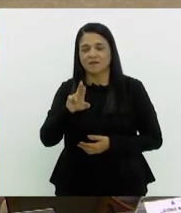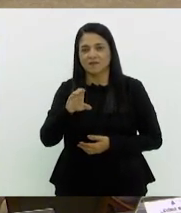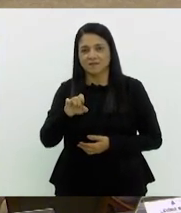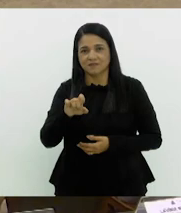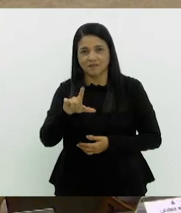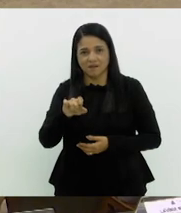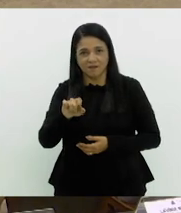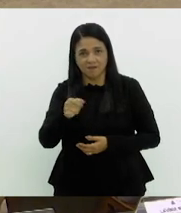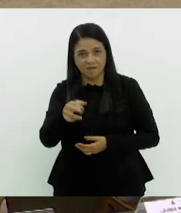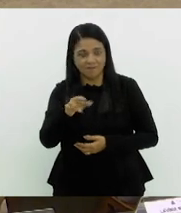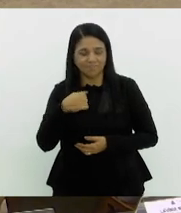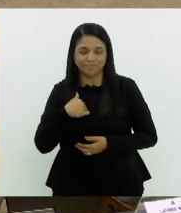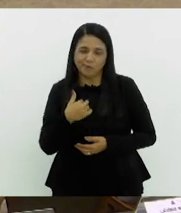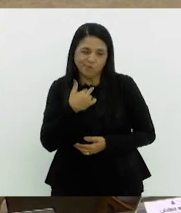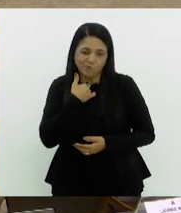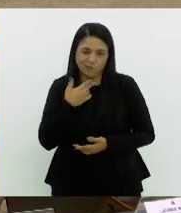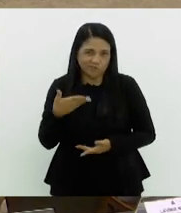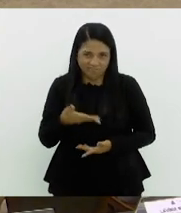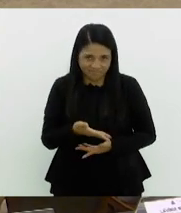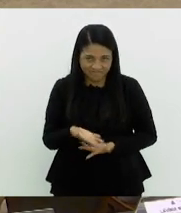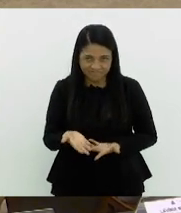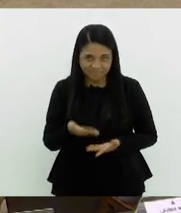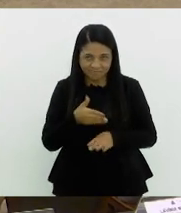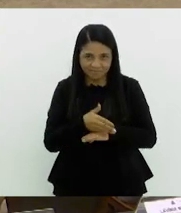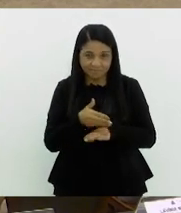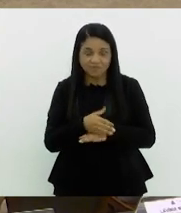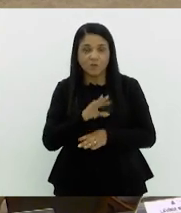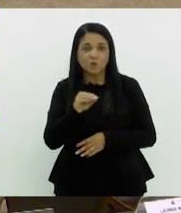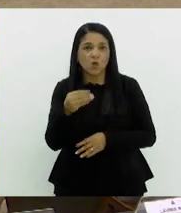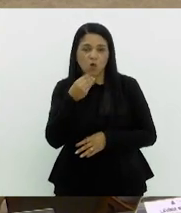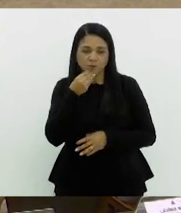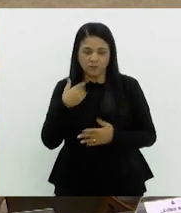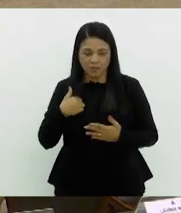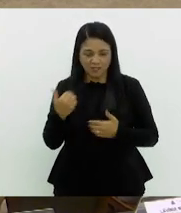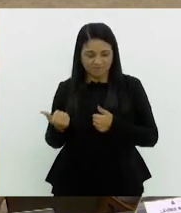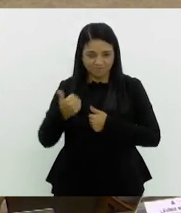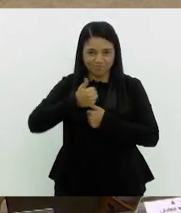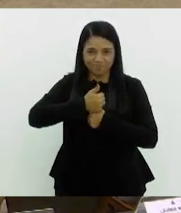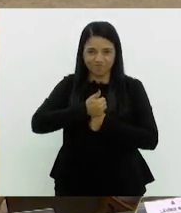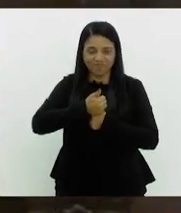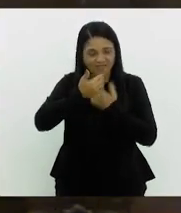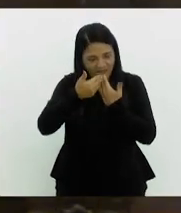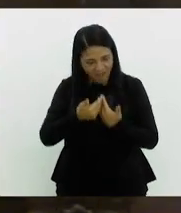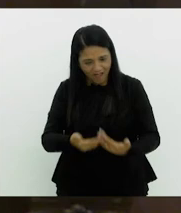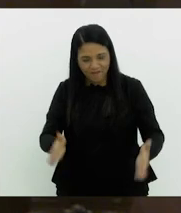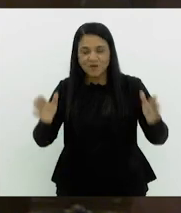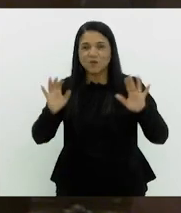pôde, como já foi dito, e que me deu a oportunidade, a honra de abrir este grande evento.